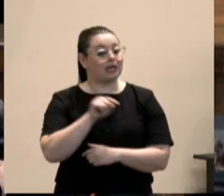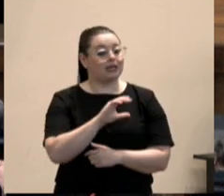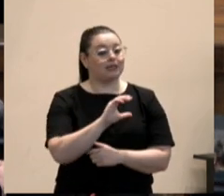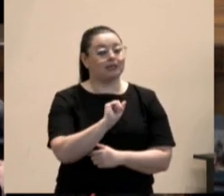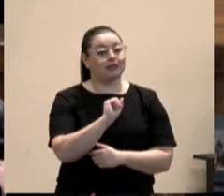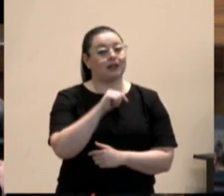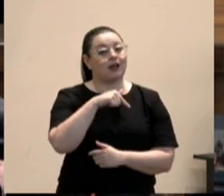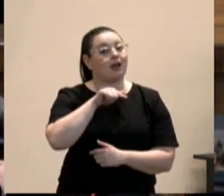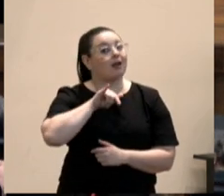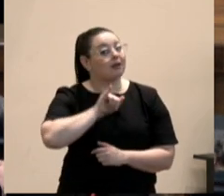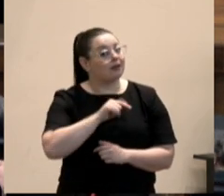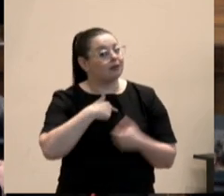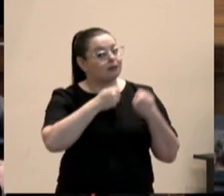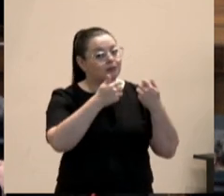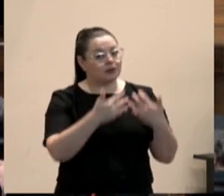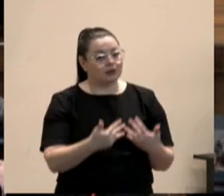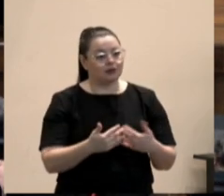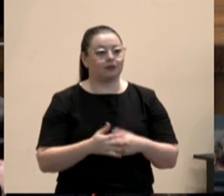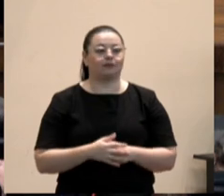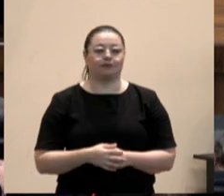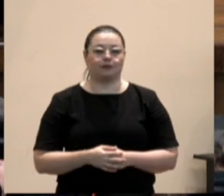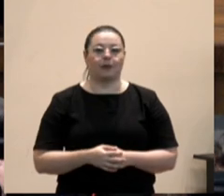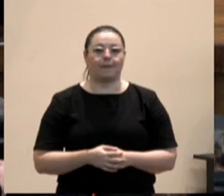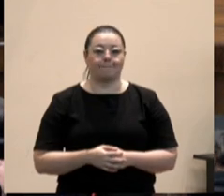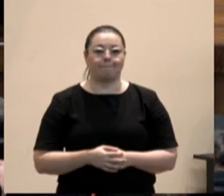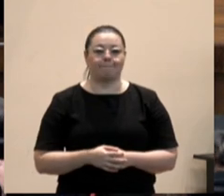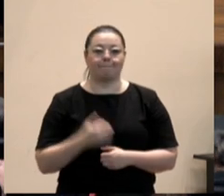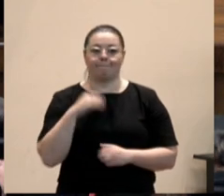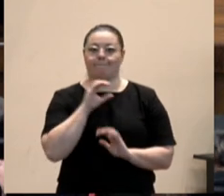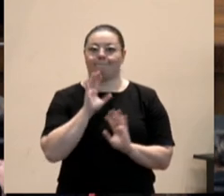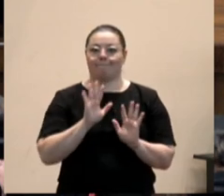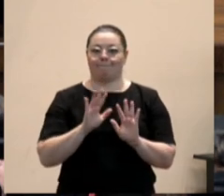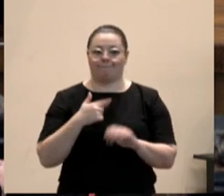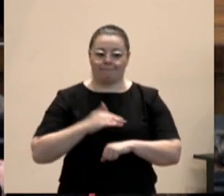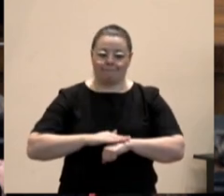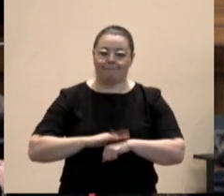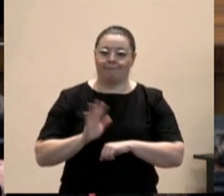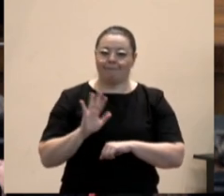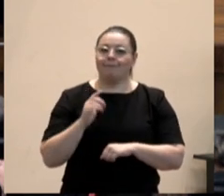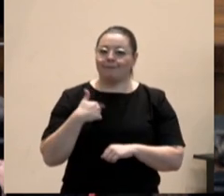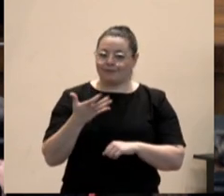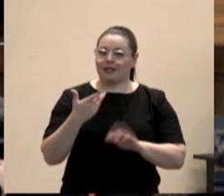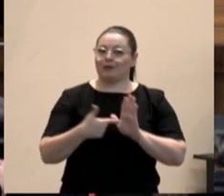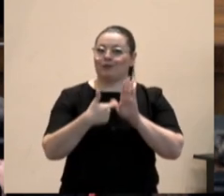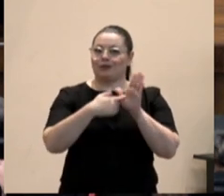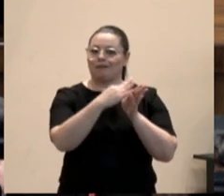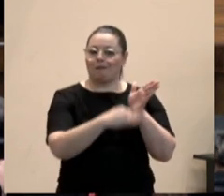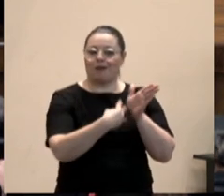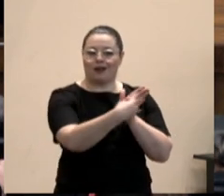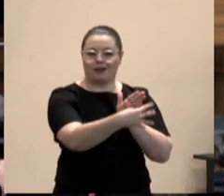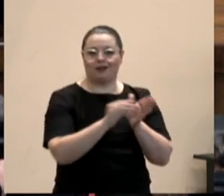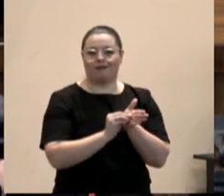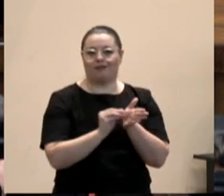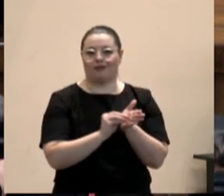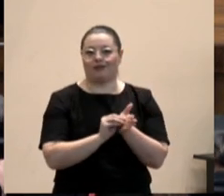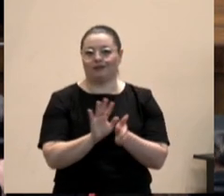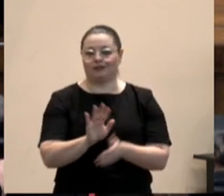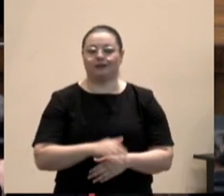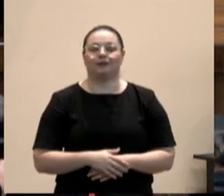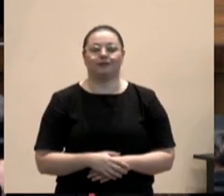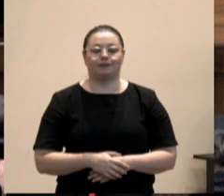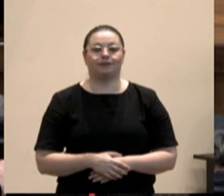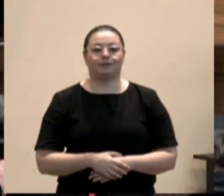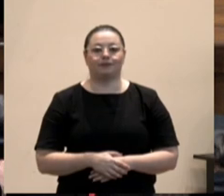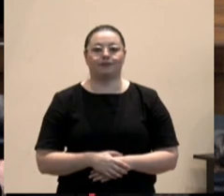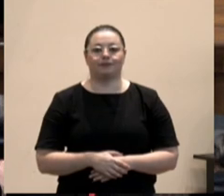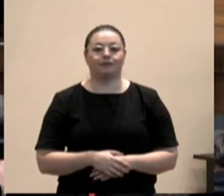CAC. Já vou ficar dentro do tempo, hein? Não preocupa não. O tempo que ela me mostrou na planilha. Então, você vê, Norte e Nordeste